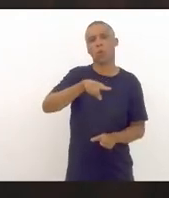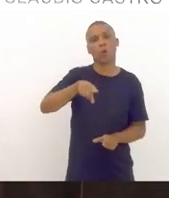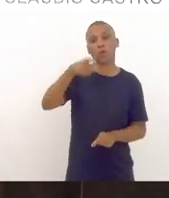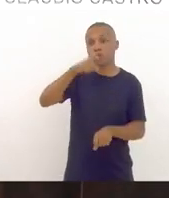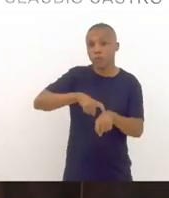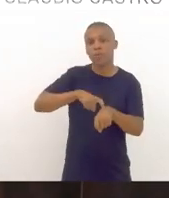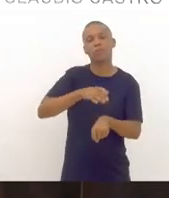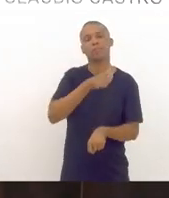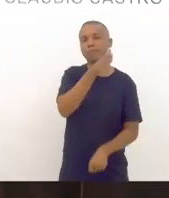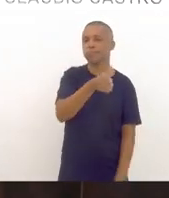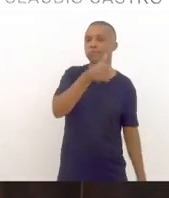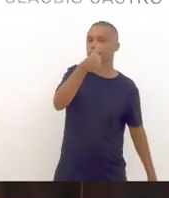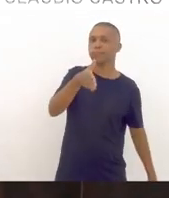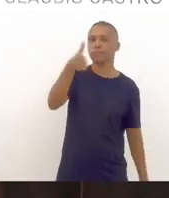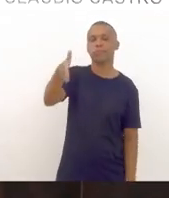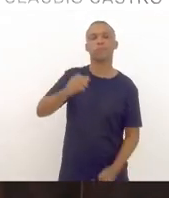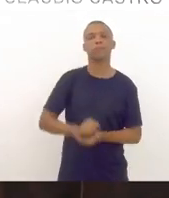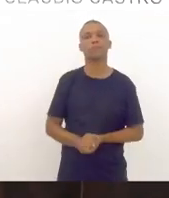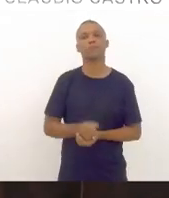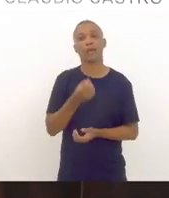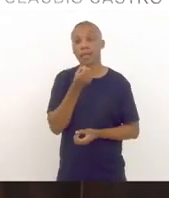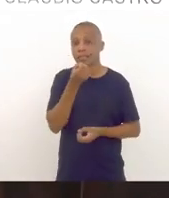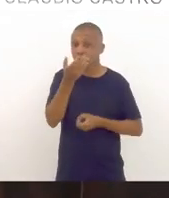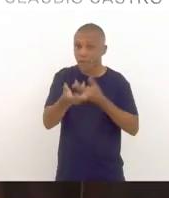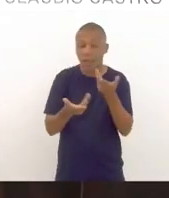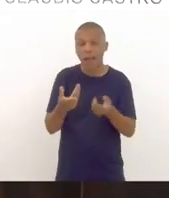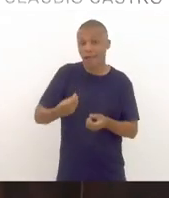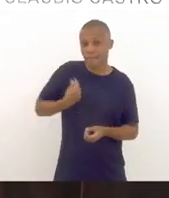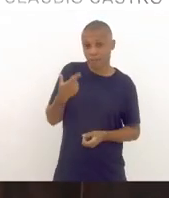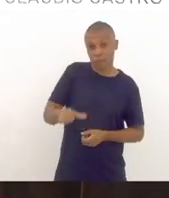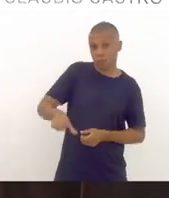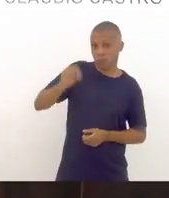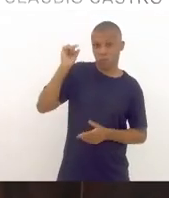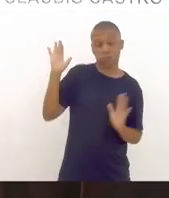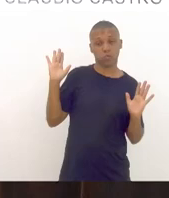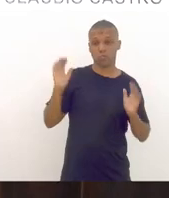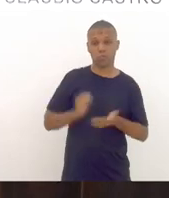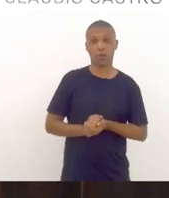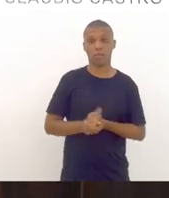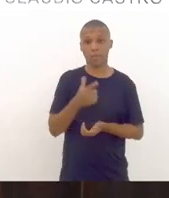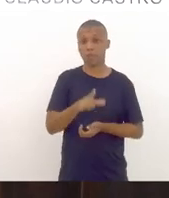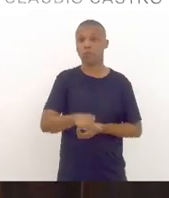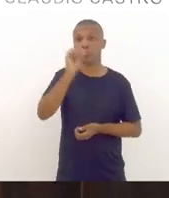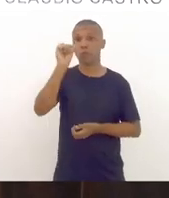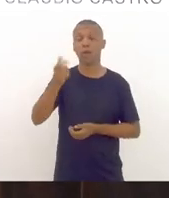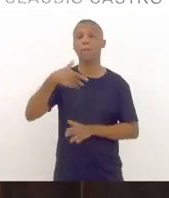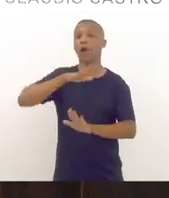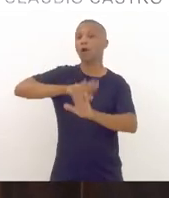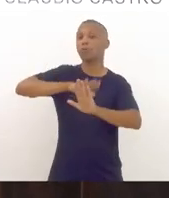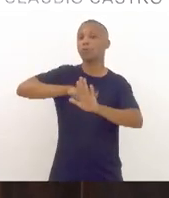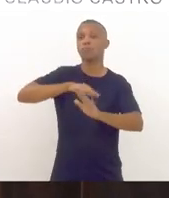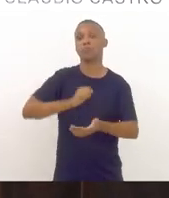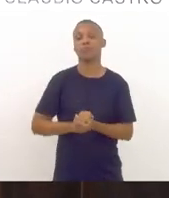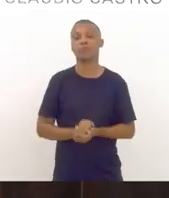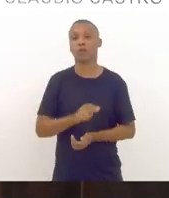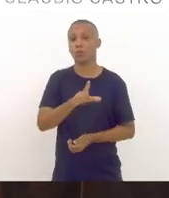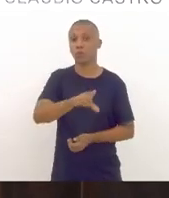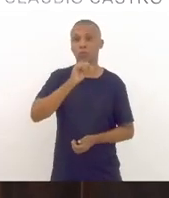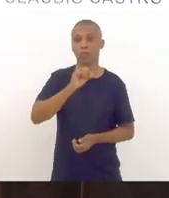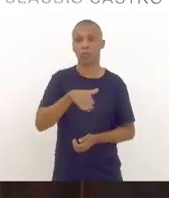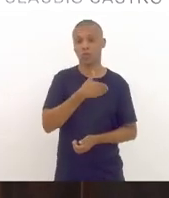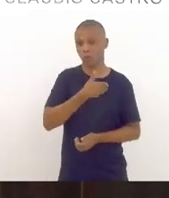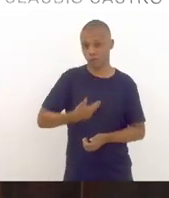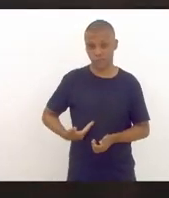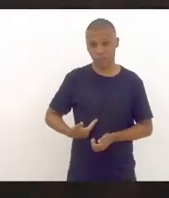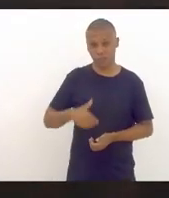para a rua e declarei, e a vida é feita de escolhas, e eu fiz minha escolha, eu escolhi o meu lado. Meu lado eu escolhi ser governador